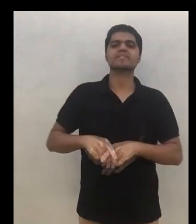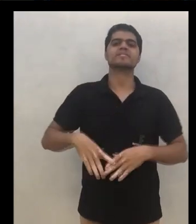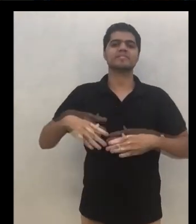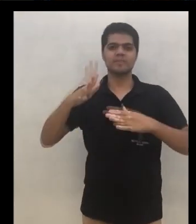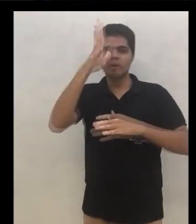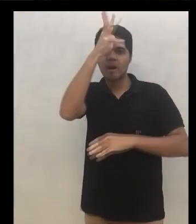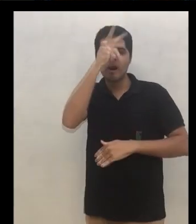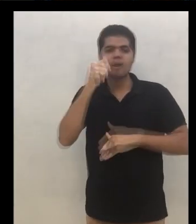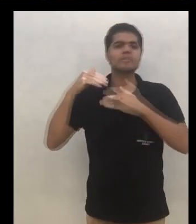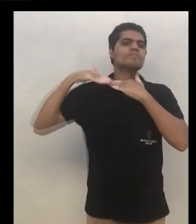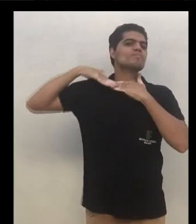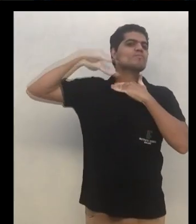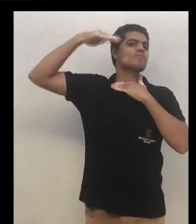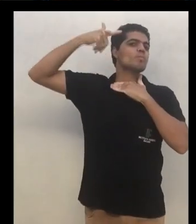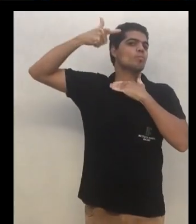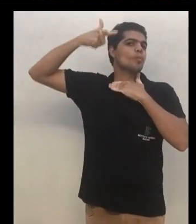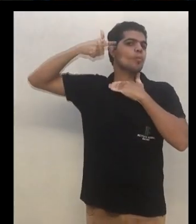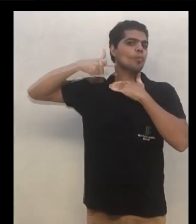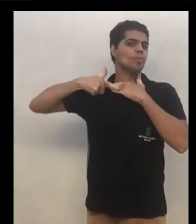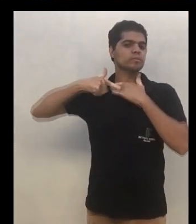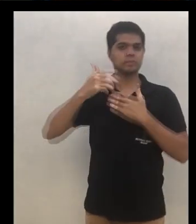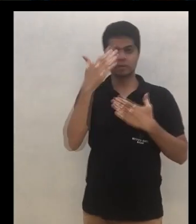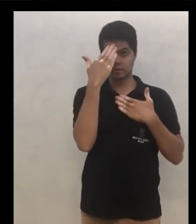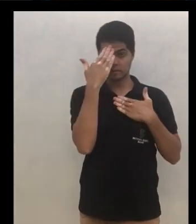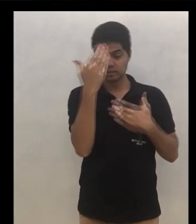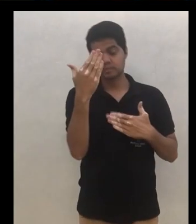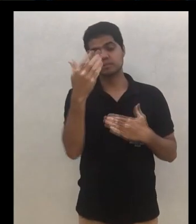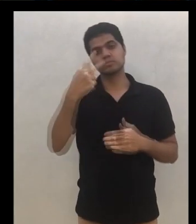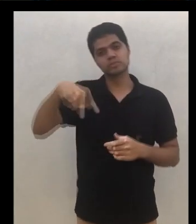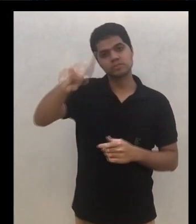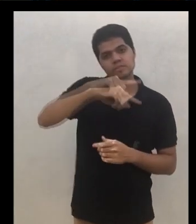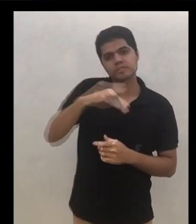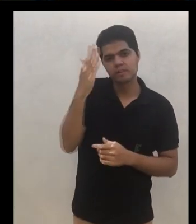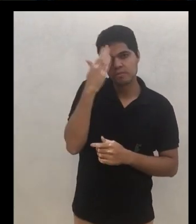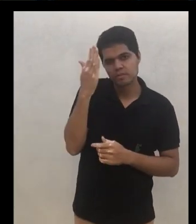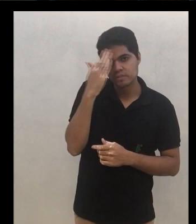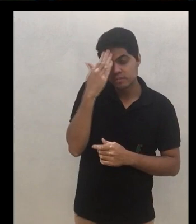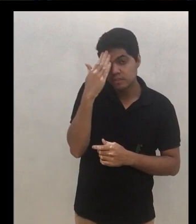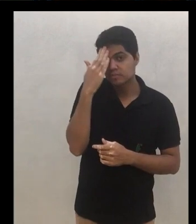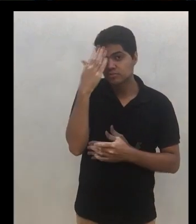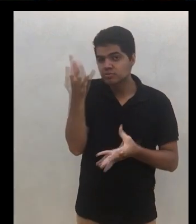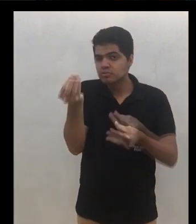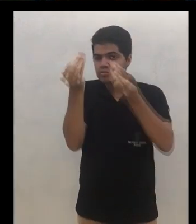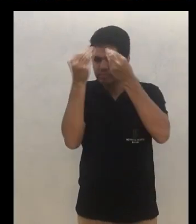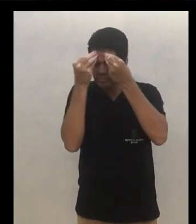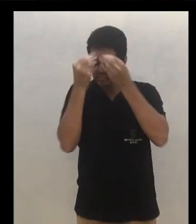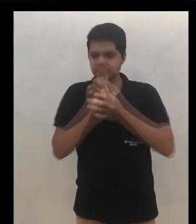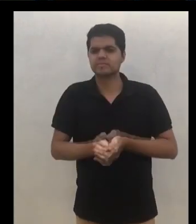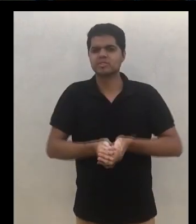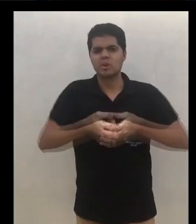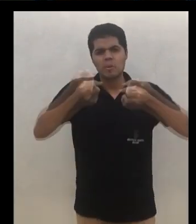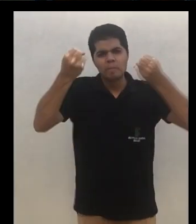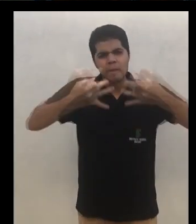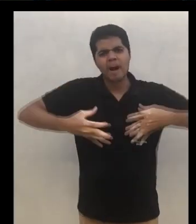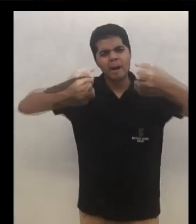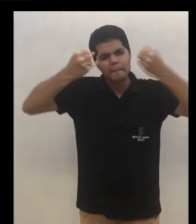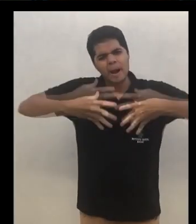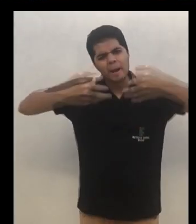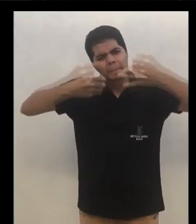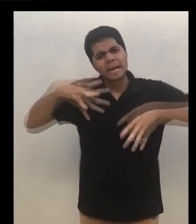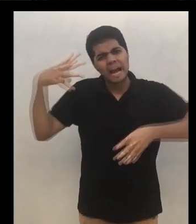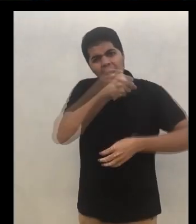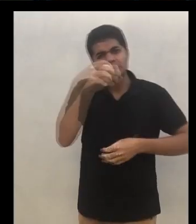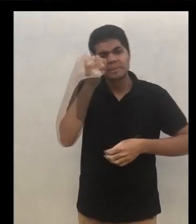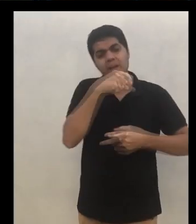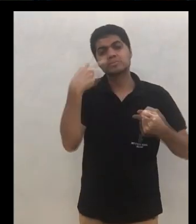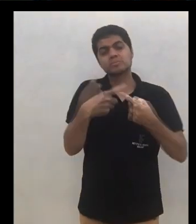pelado. Eu agradeço muito, eu espero que vocês tenham entendido a instrução normativa. Eu falei muito rápido por causa da questão do